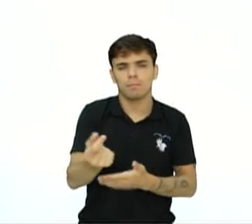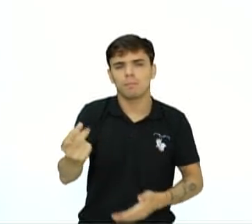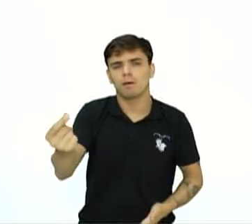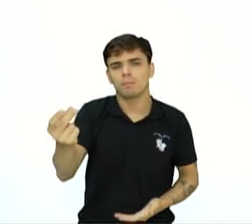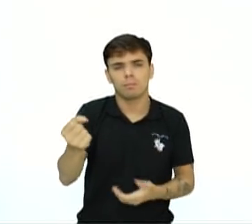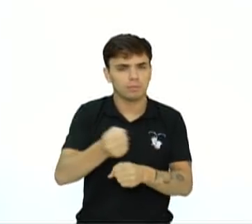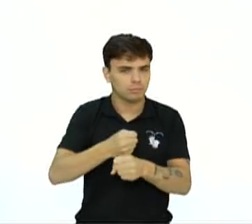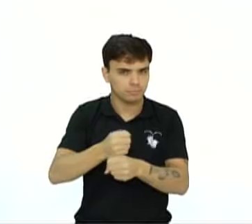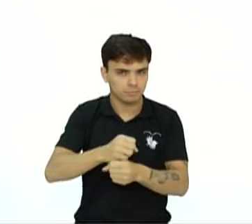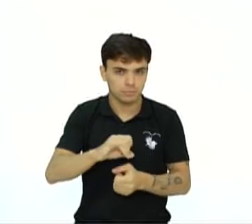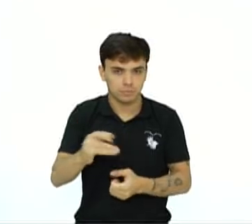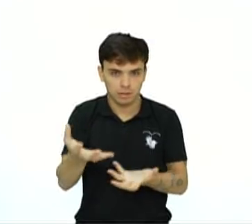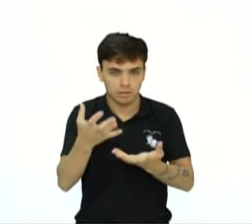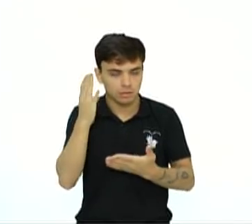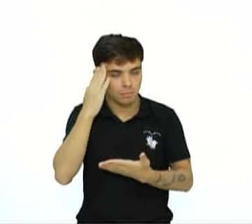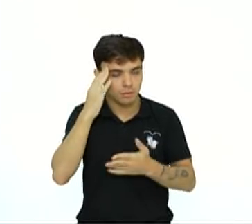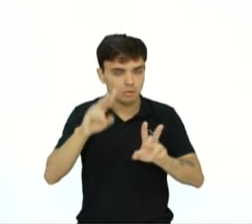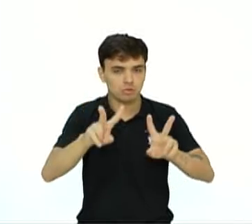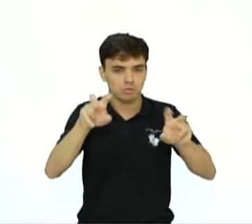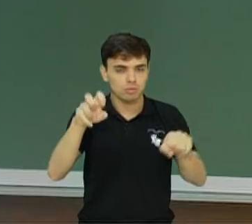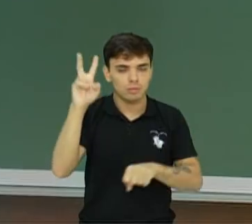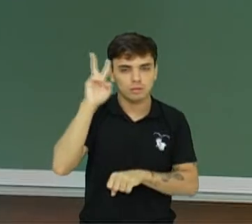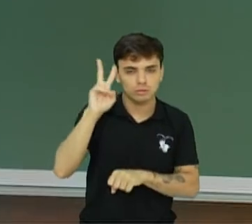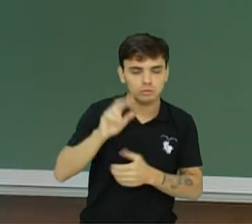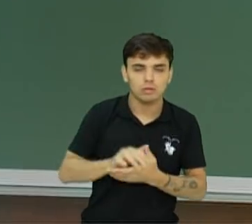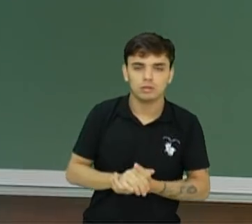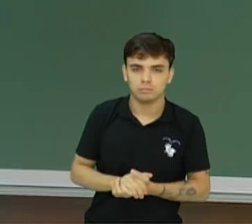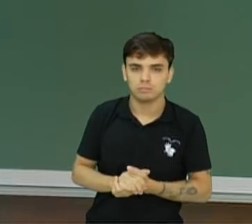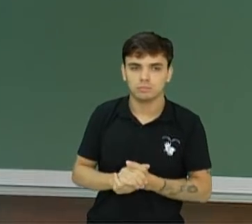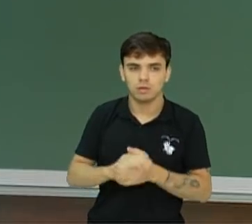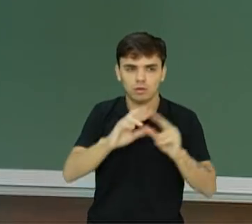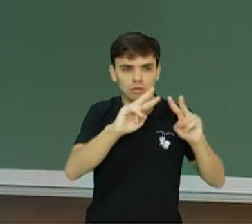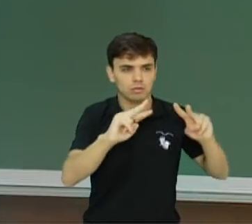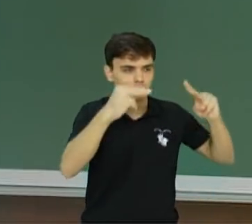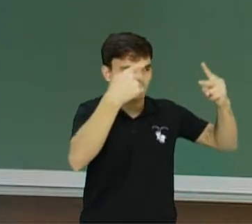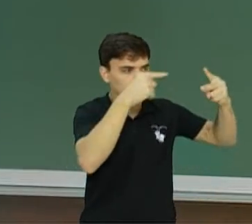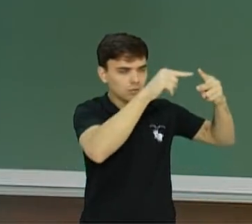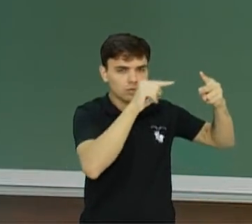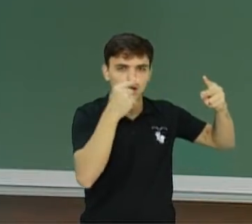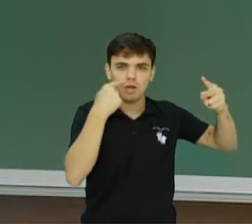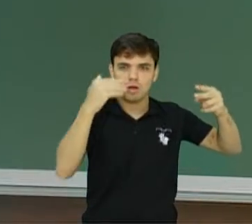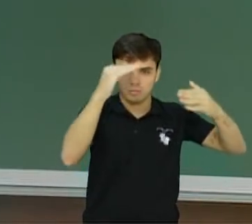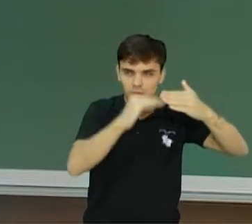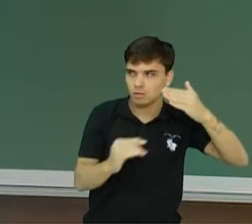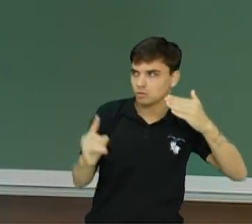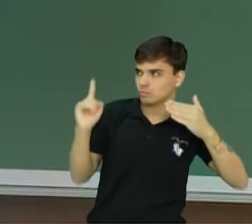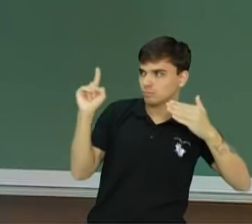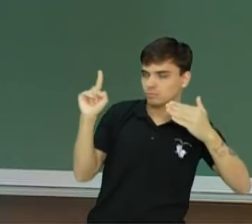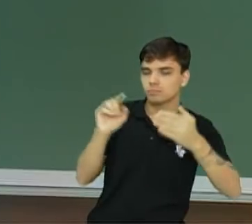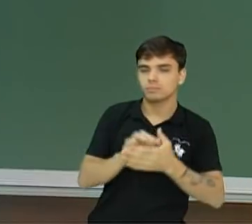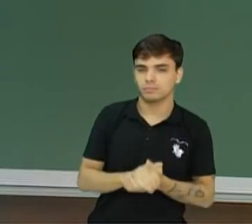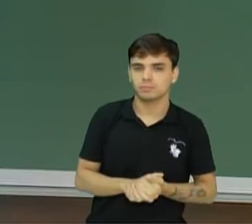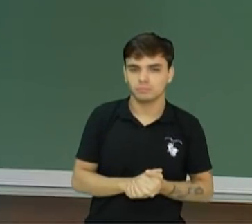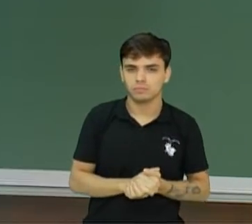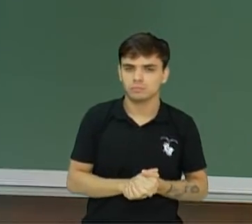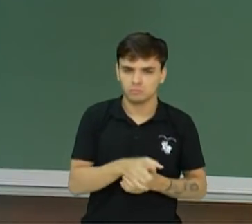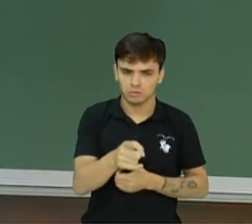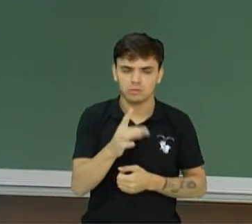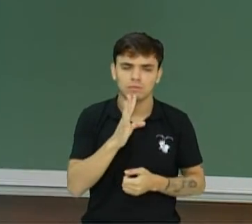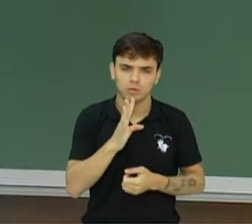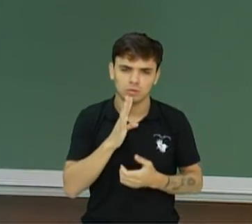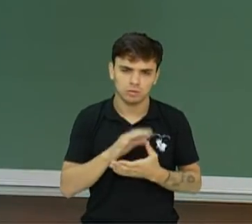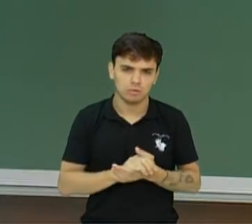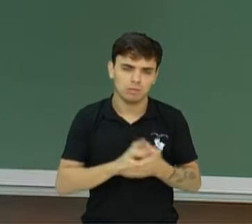você quiser saber um pouco mais sobre essa história, clica no linkzinho ou digita aí no teu computador esse linkzinho e você vai